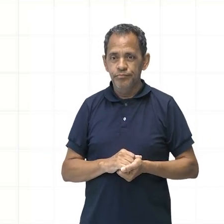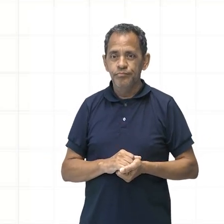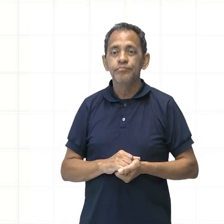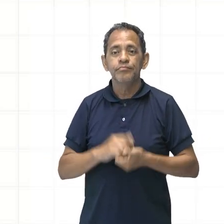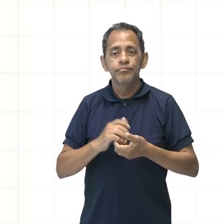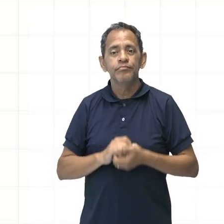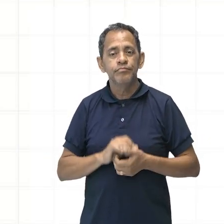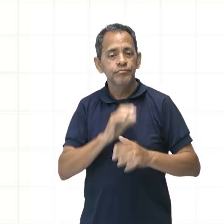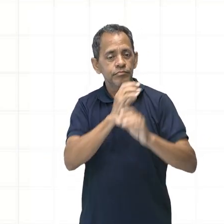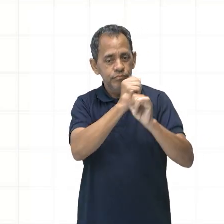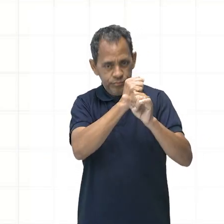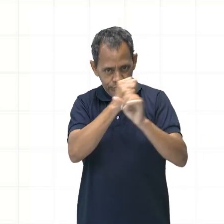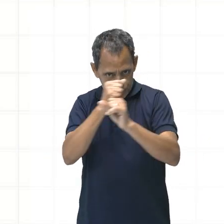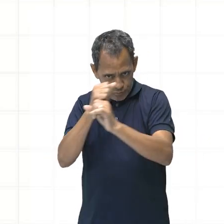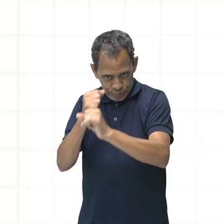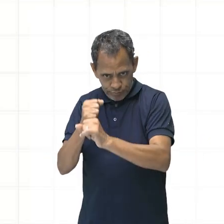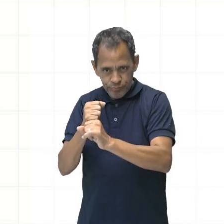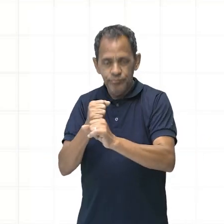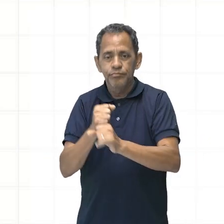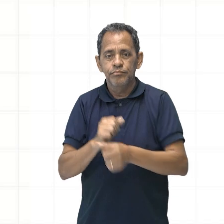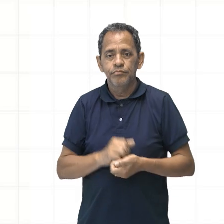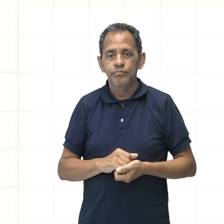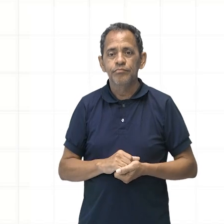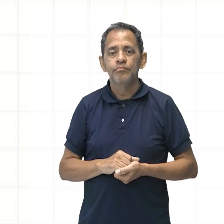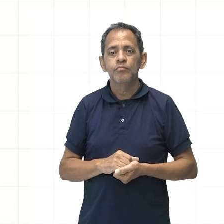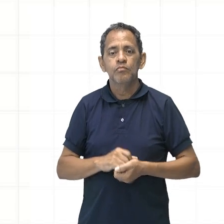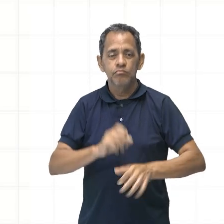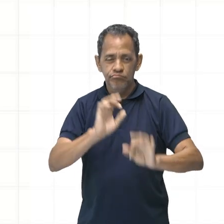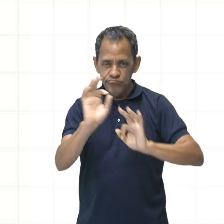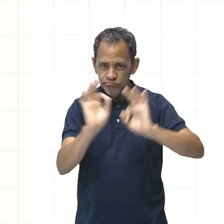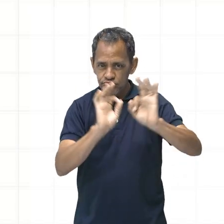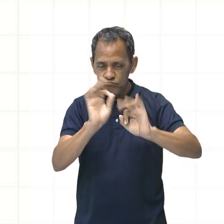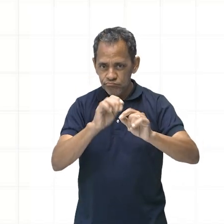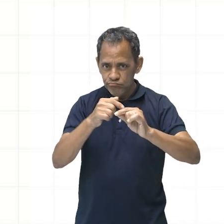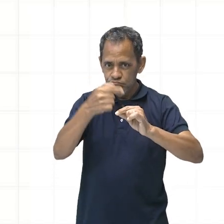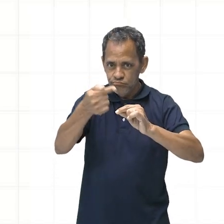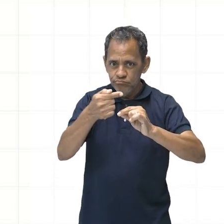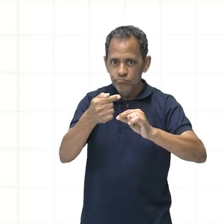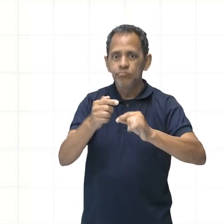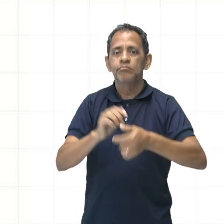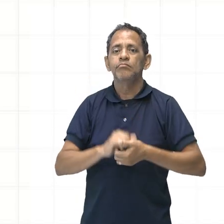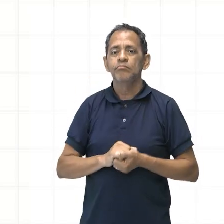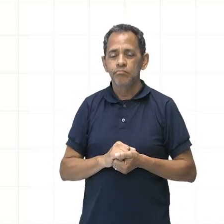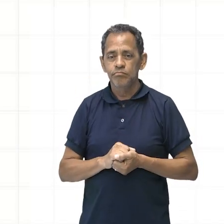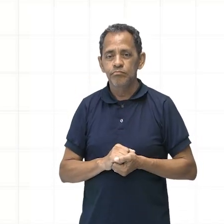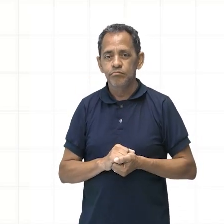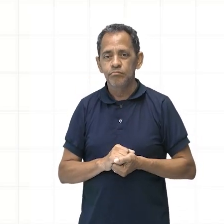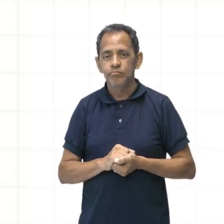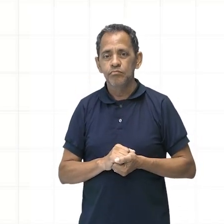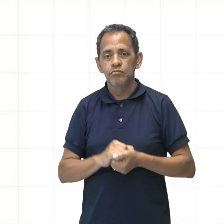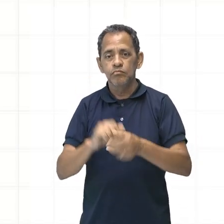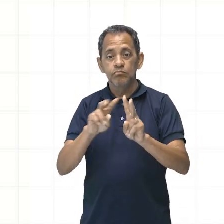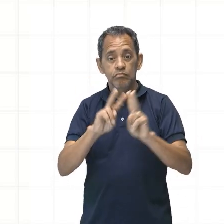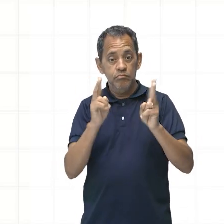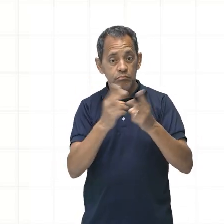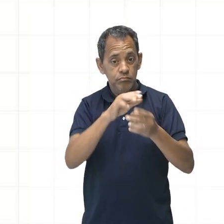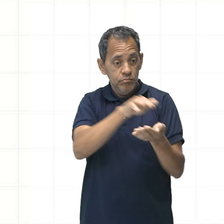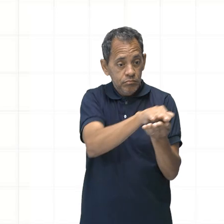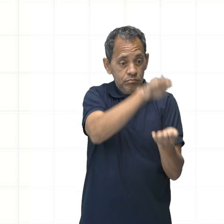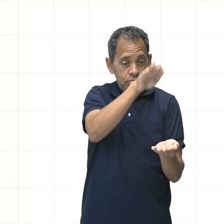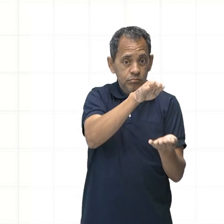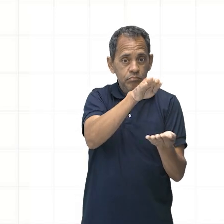conta bonitinho, agora bem organizado, depois de ter entendido o raciocínio, o volume do prisma é dado